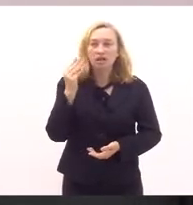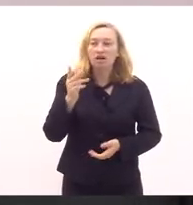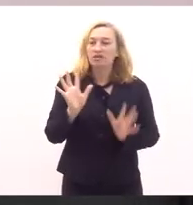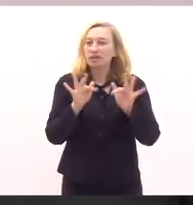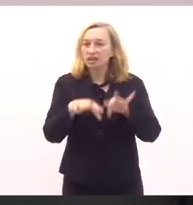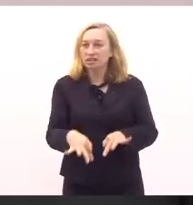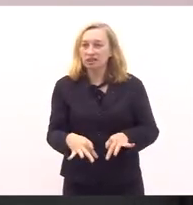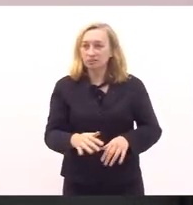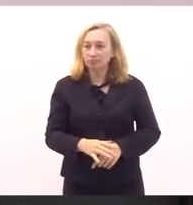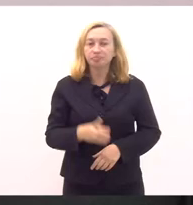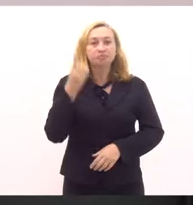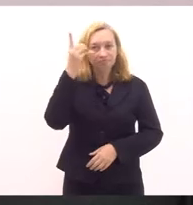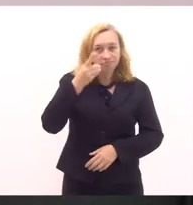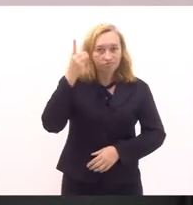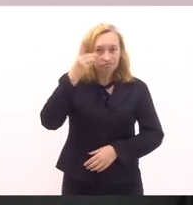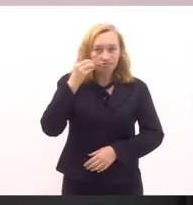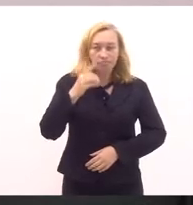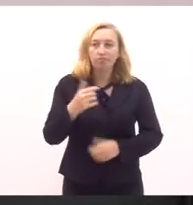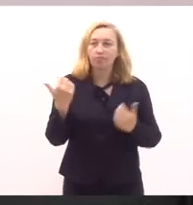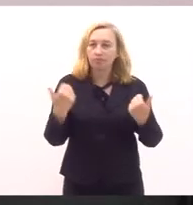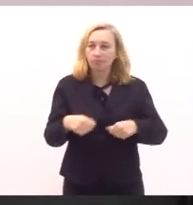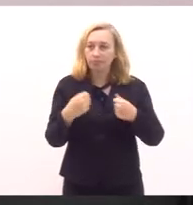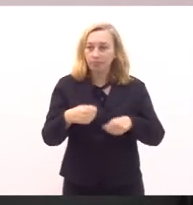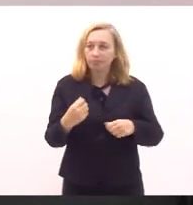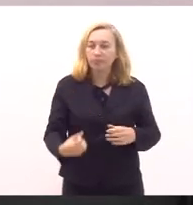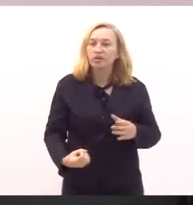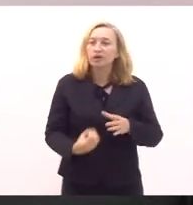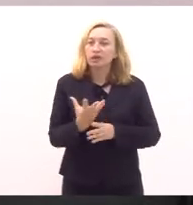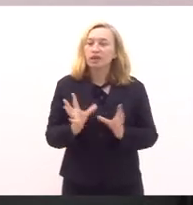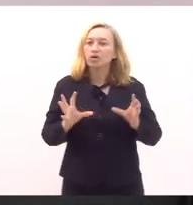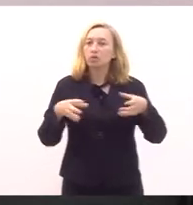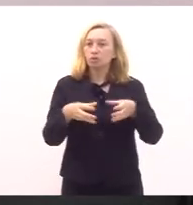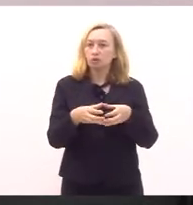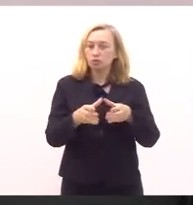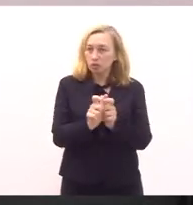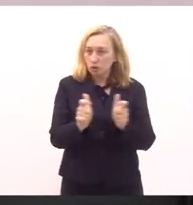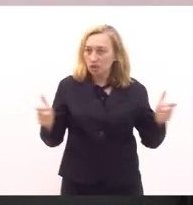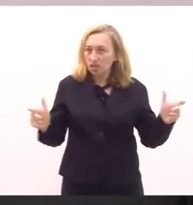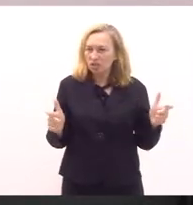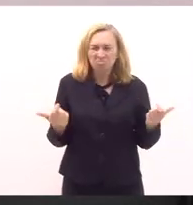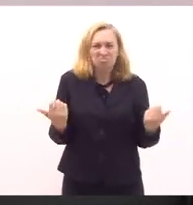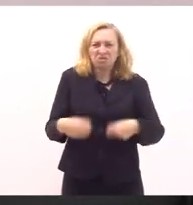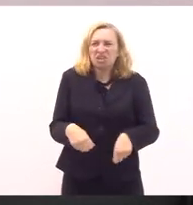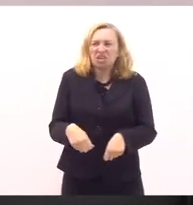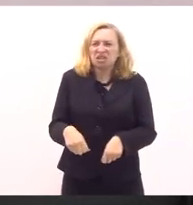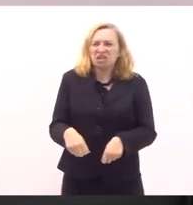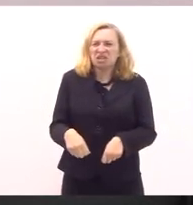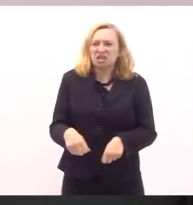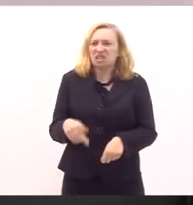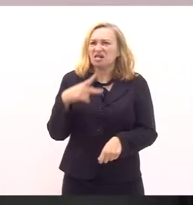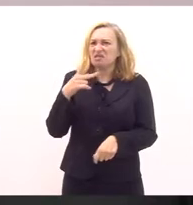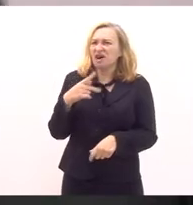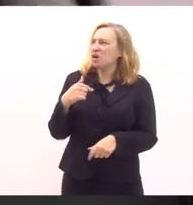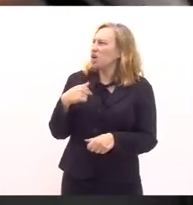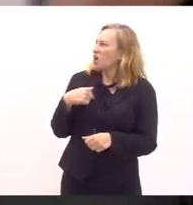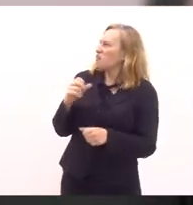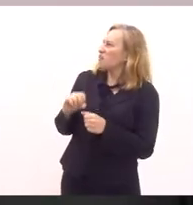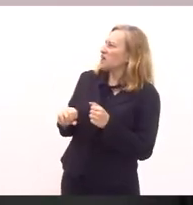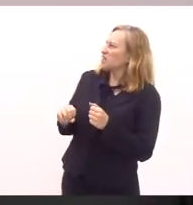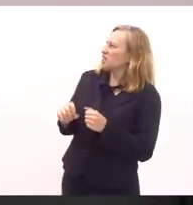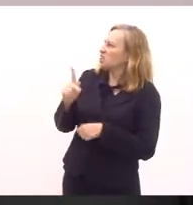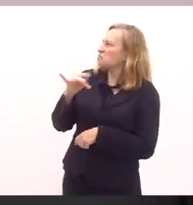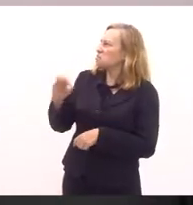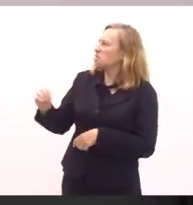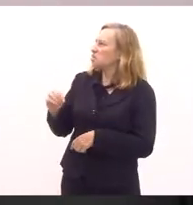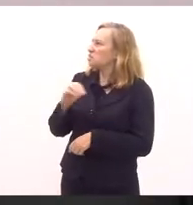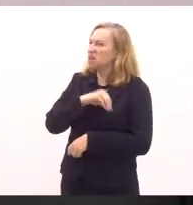dizendo o seguinte. Deputada, precisamos formar uma frente ampla, para que eu não estou precisando que ninguém diga o que a gente tem que fazer em termos de piso regional,